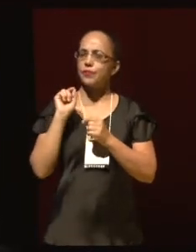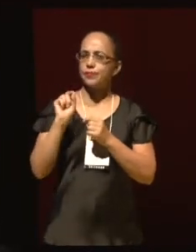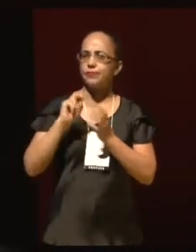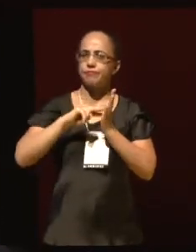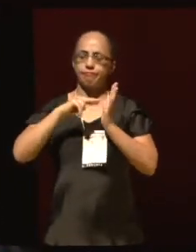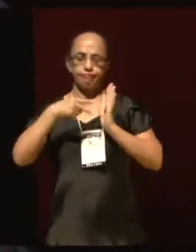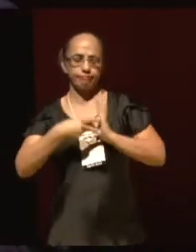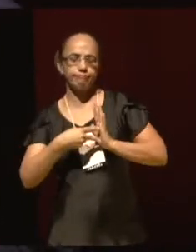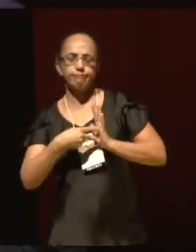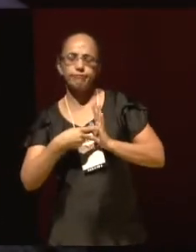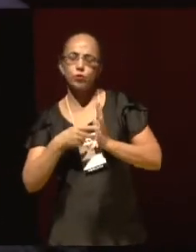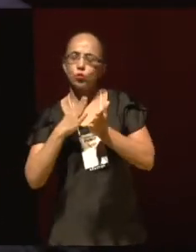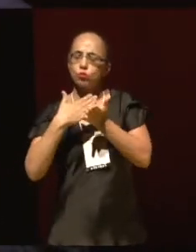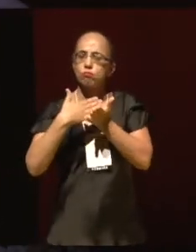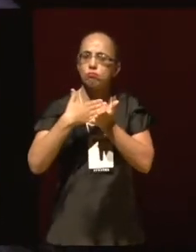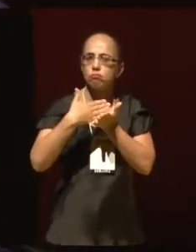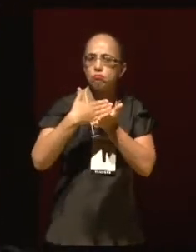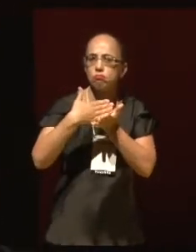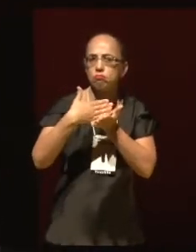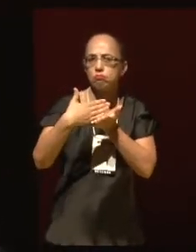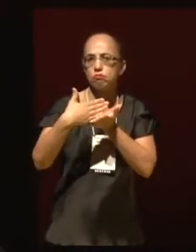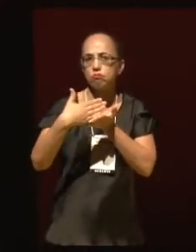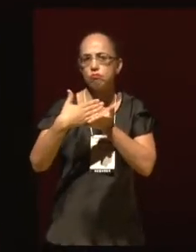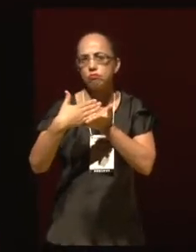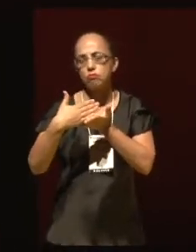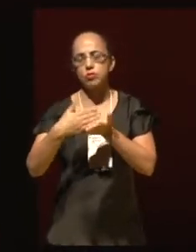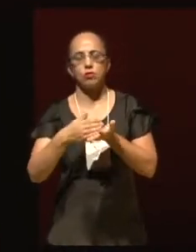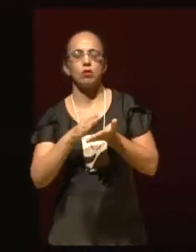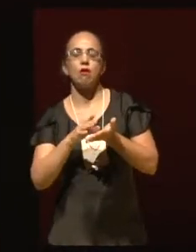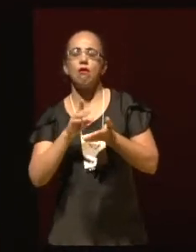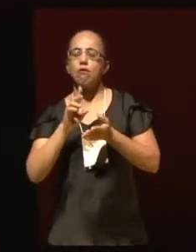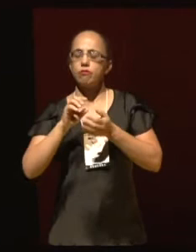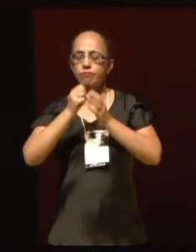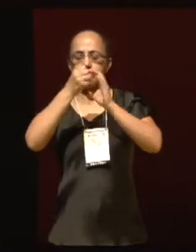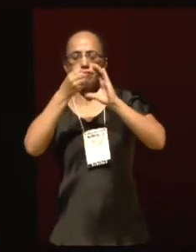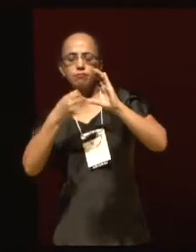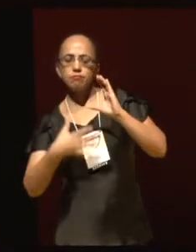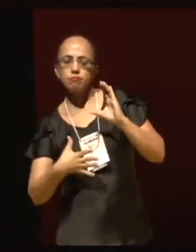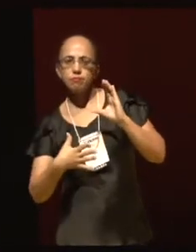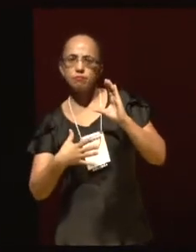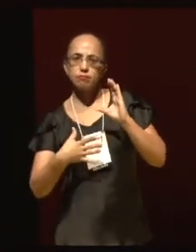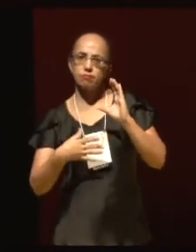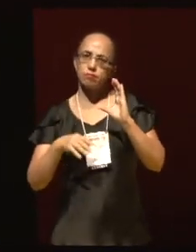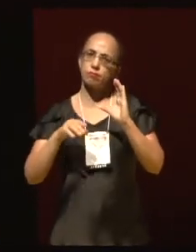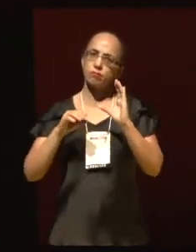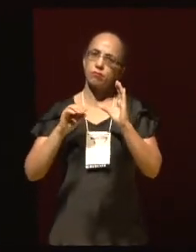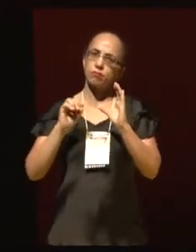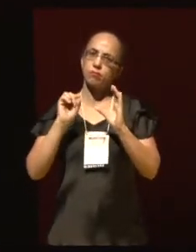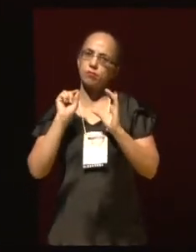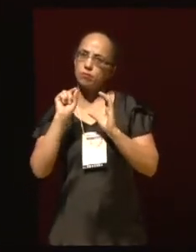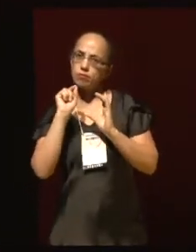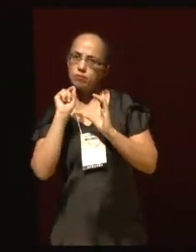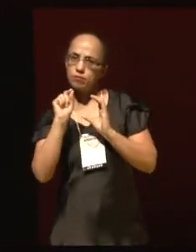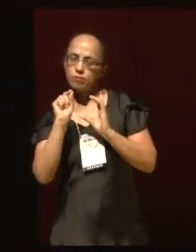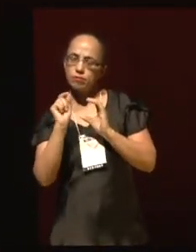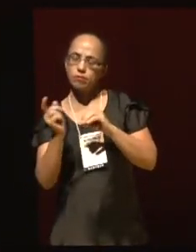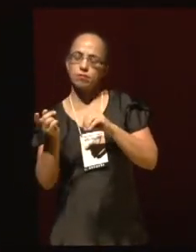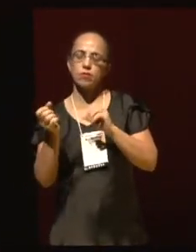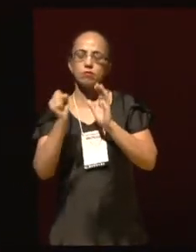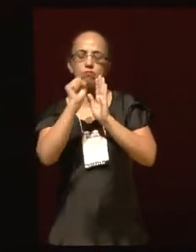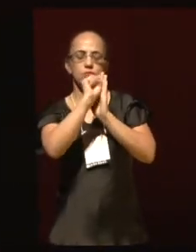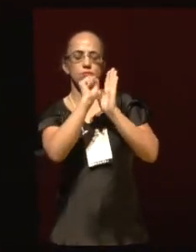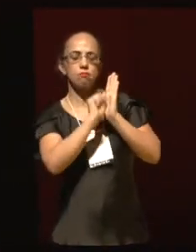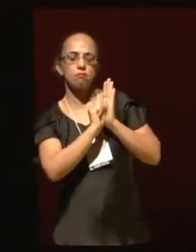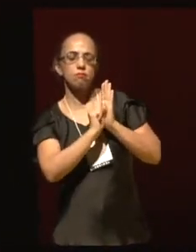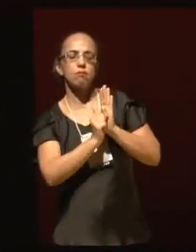em um princípio, o transtorno vai caracterizado segundo o século ou a época